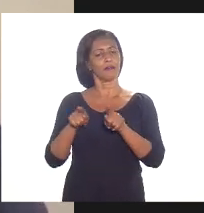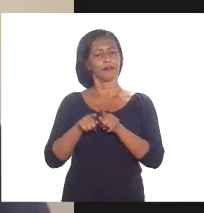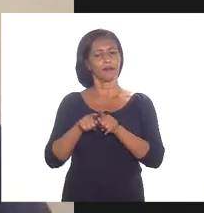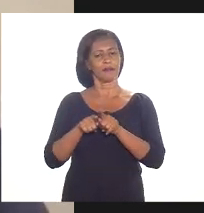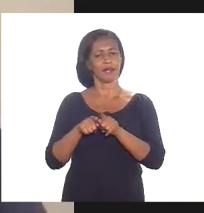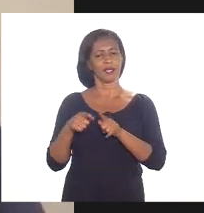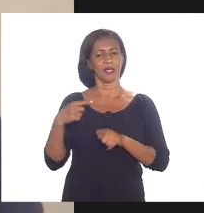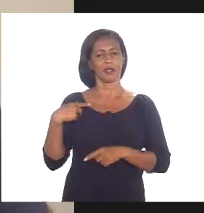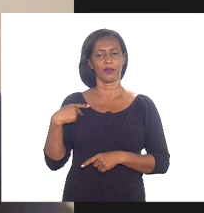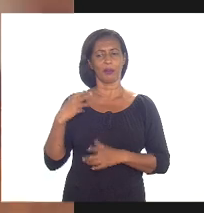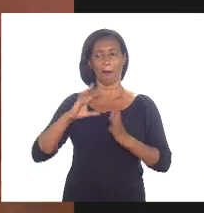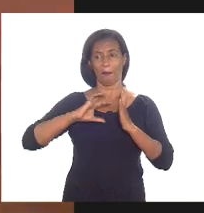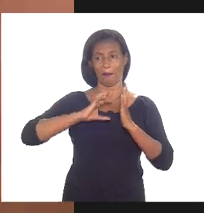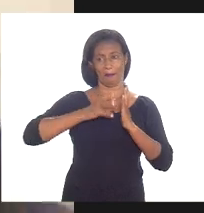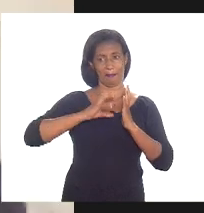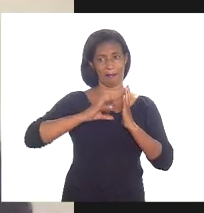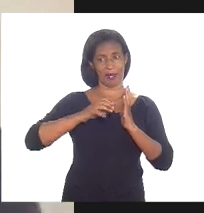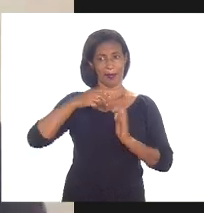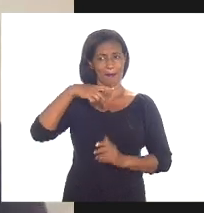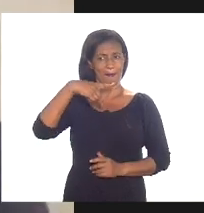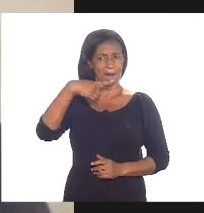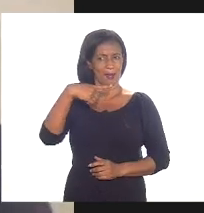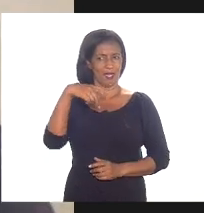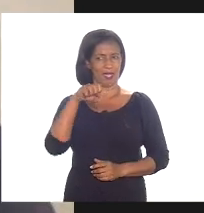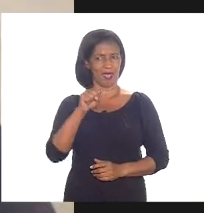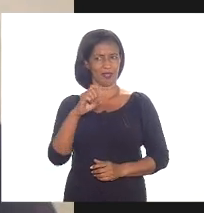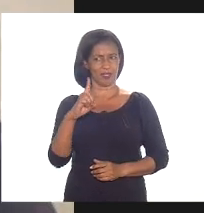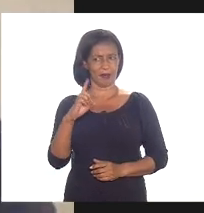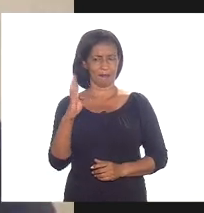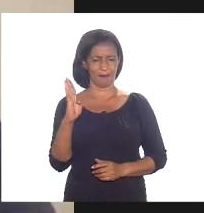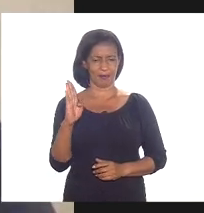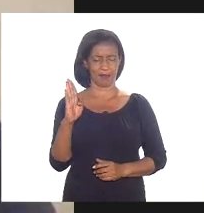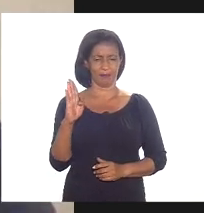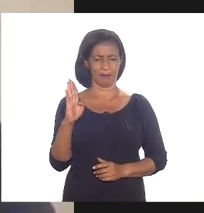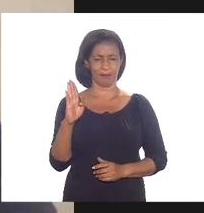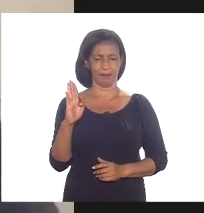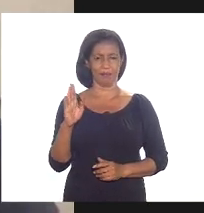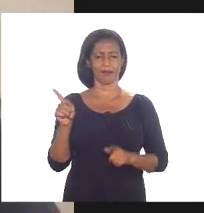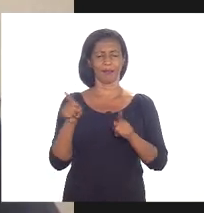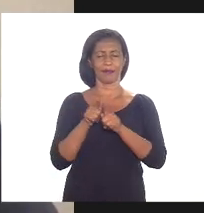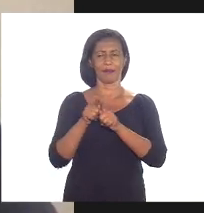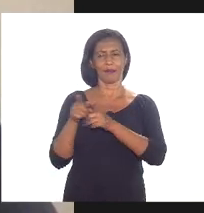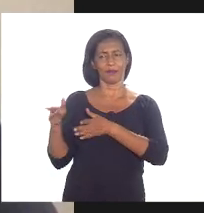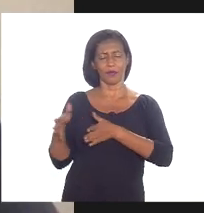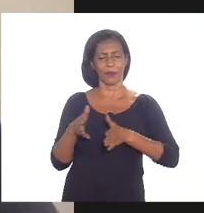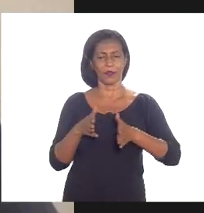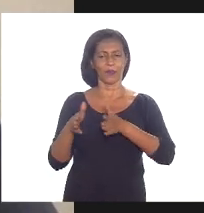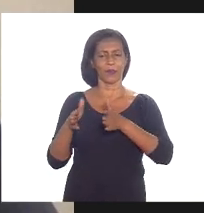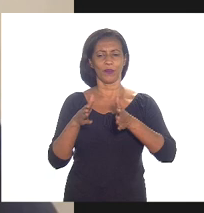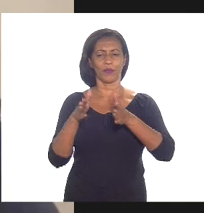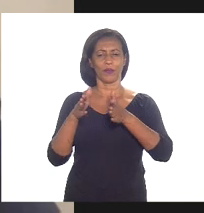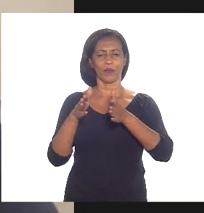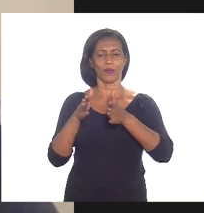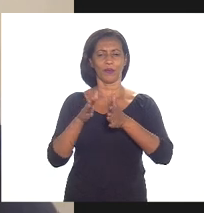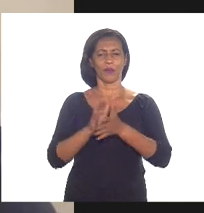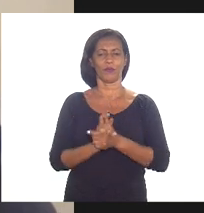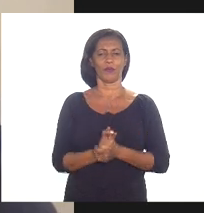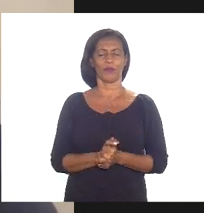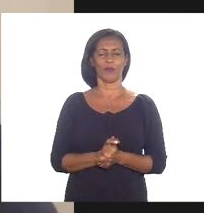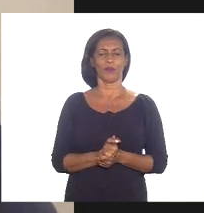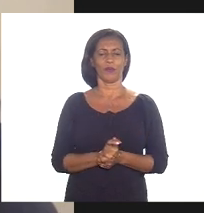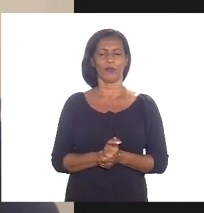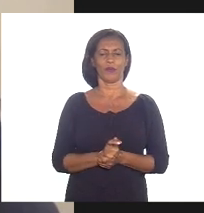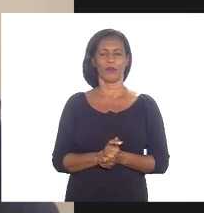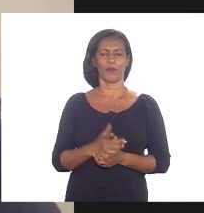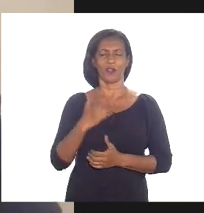do meu partido, do PSDB, e tem uma trajetória e a sua honradez